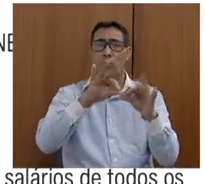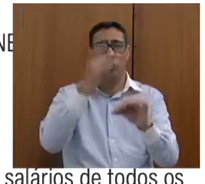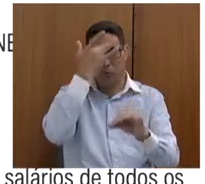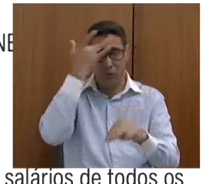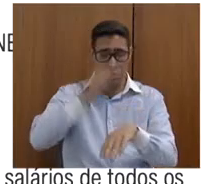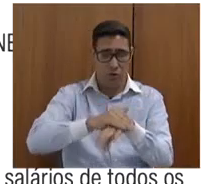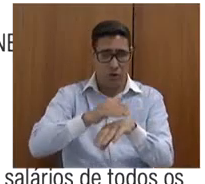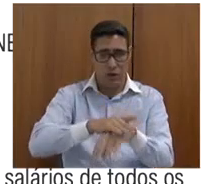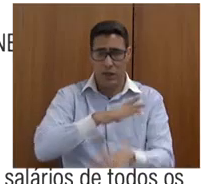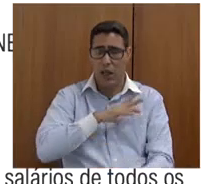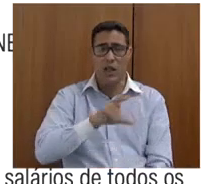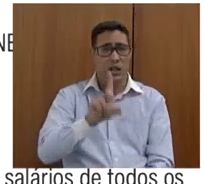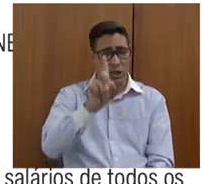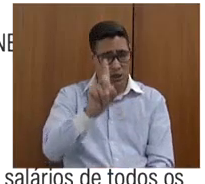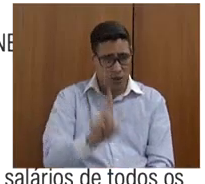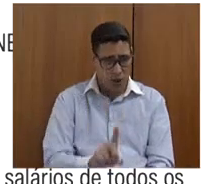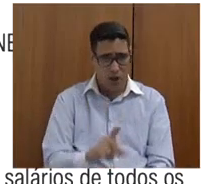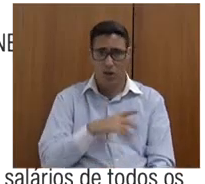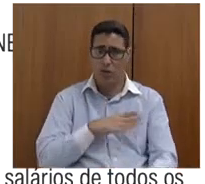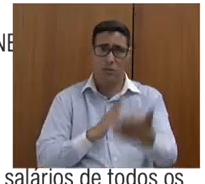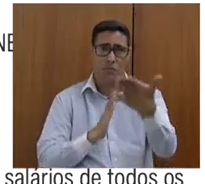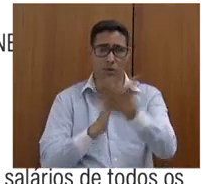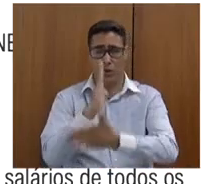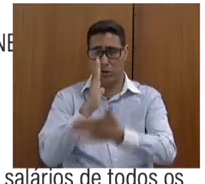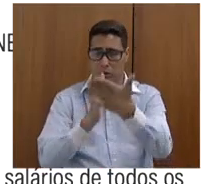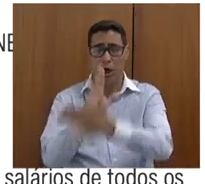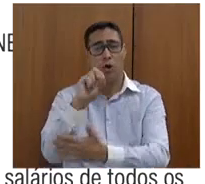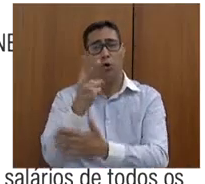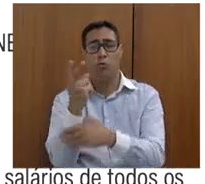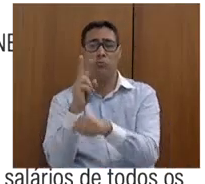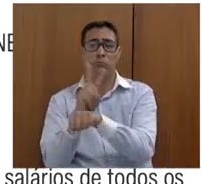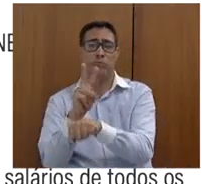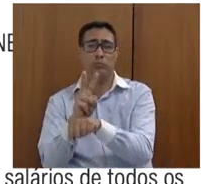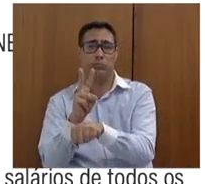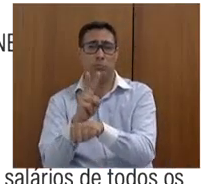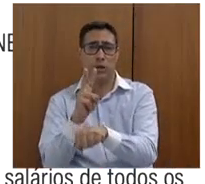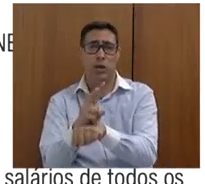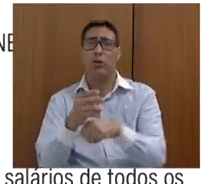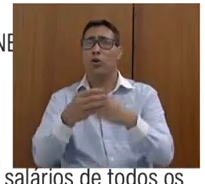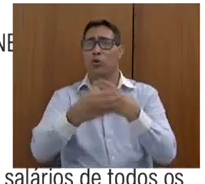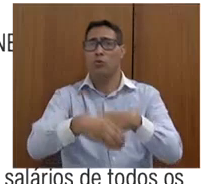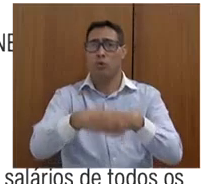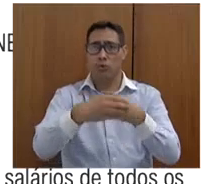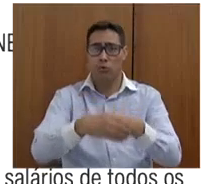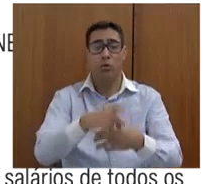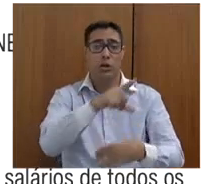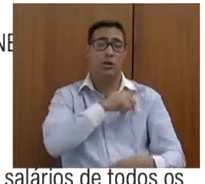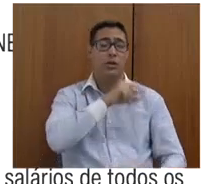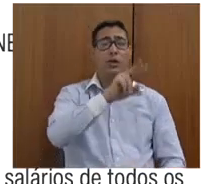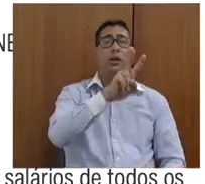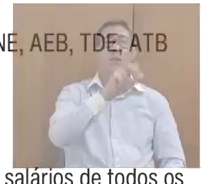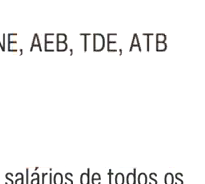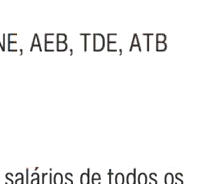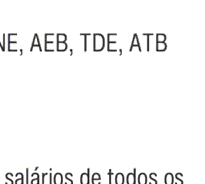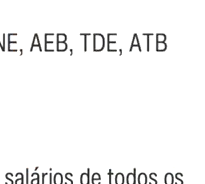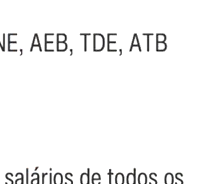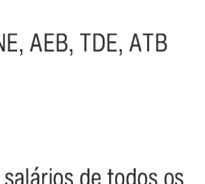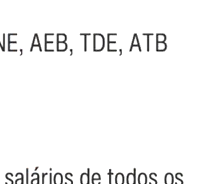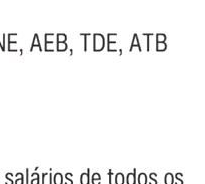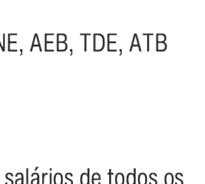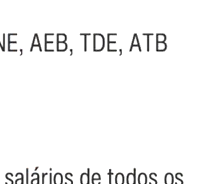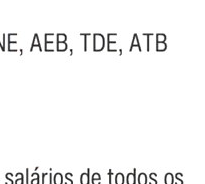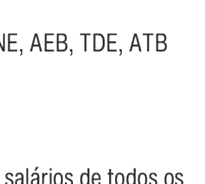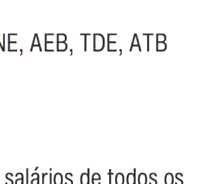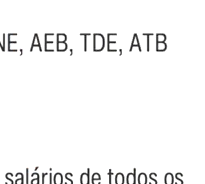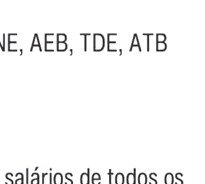por direito né tenham passado são excedentes no concurso e que tenha vaga em sua cidade o novo concurso foi